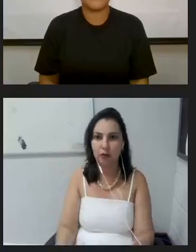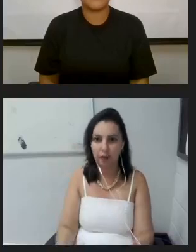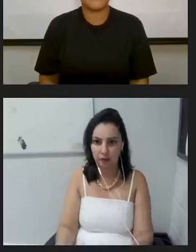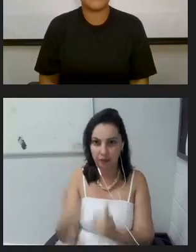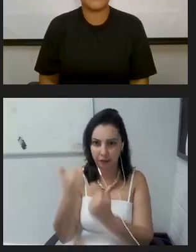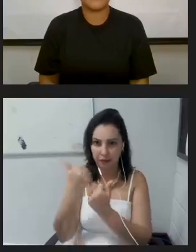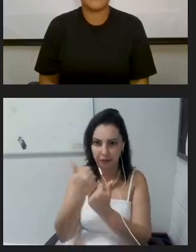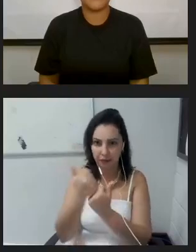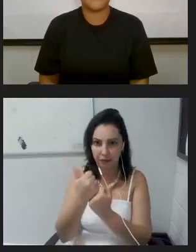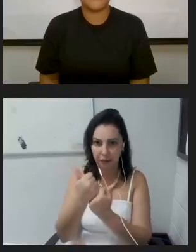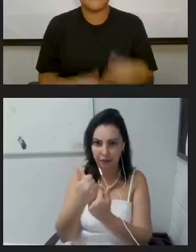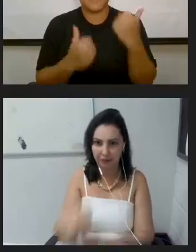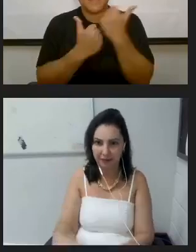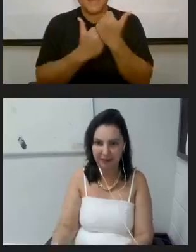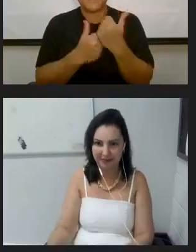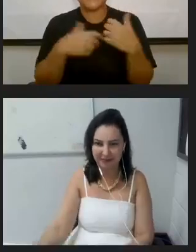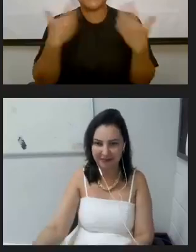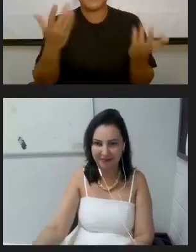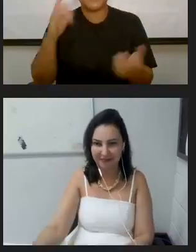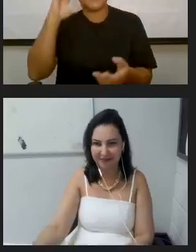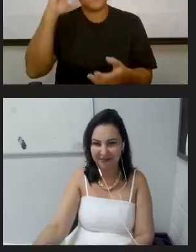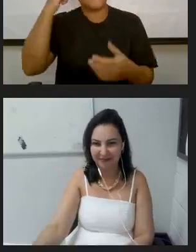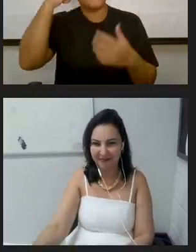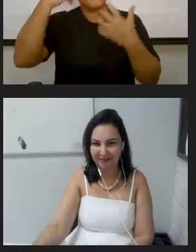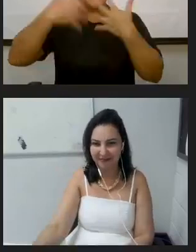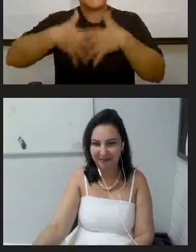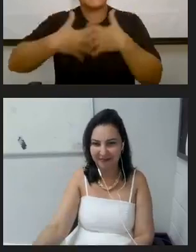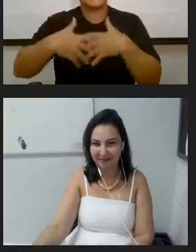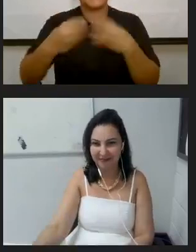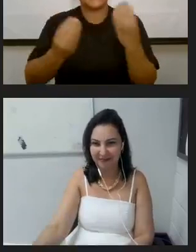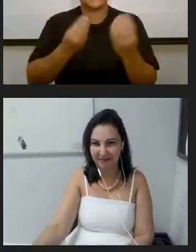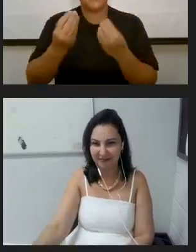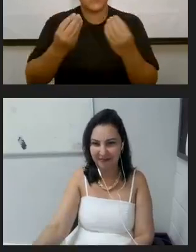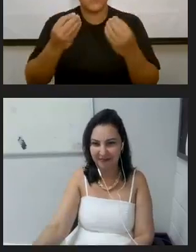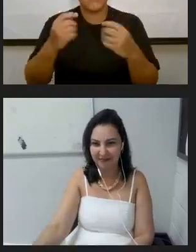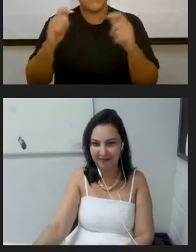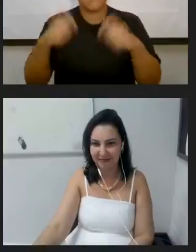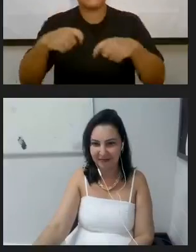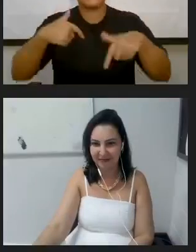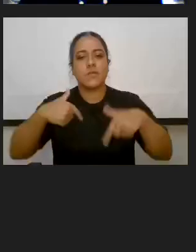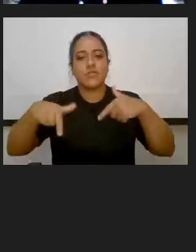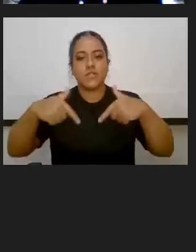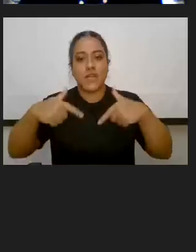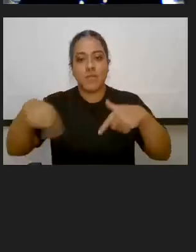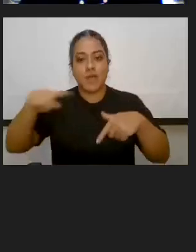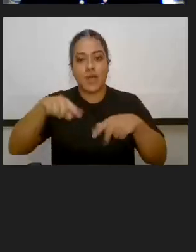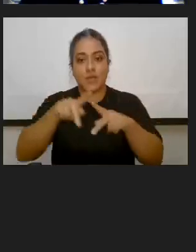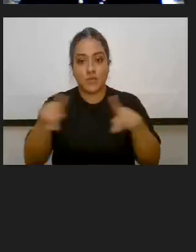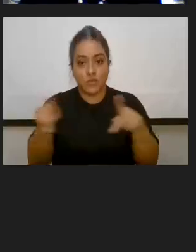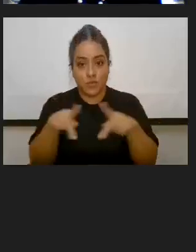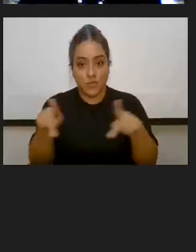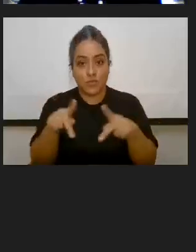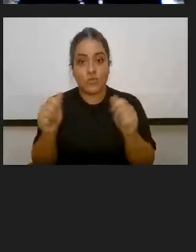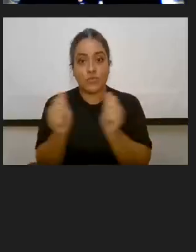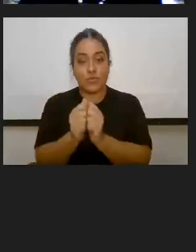essa situação, eu fiquei pensando muito na condição de trabalho dos docentes e dos